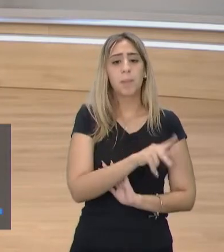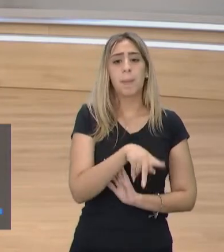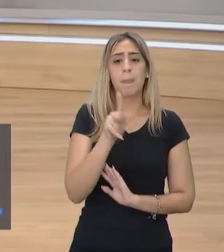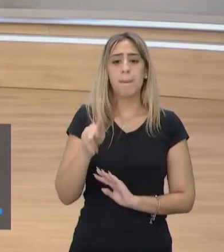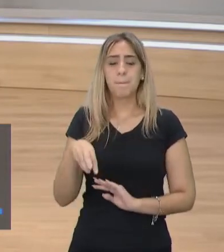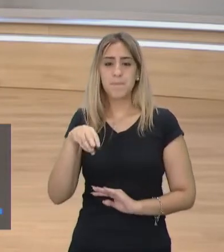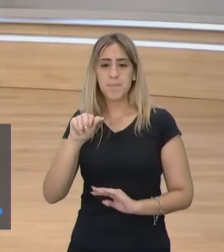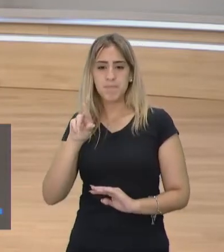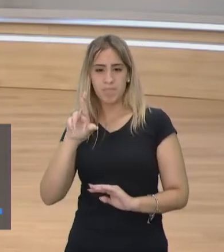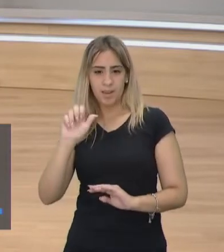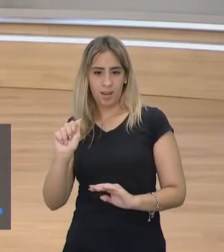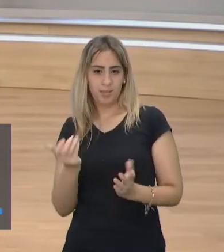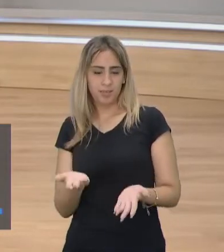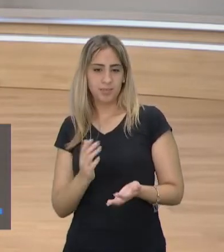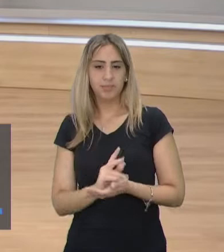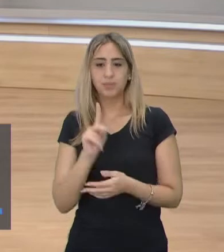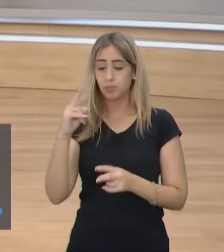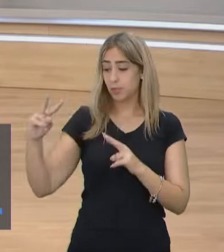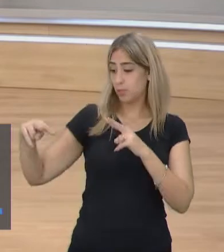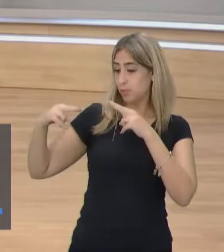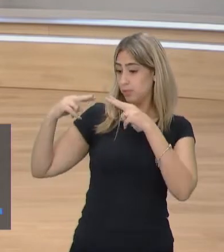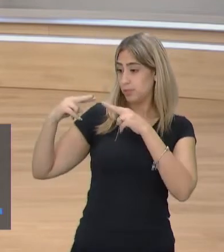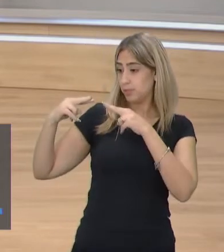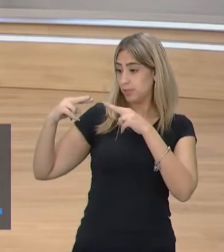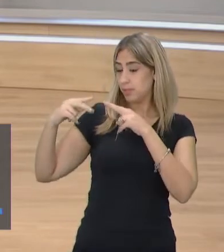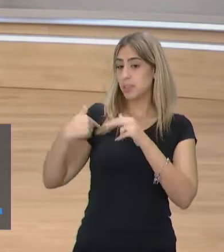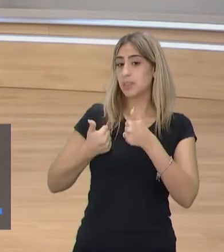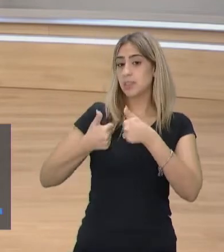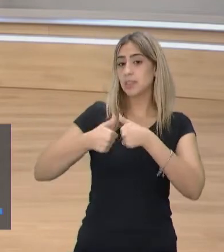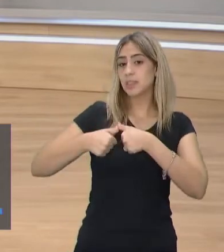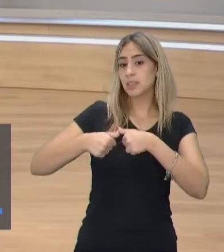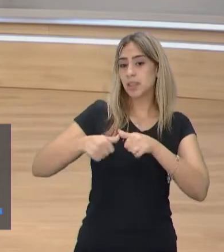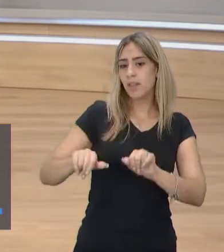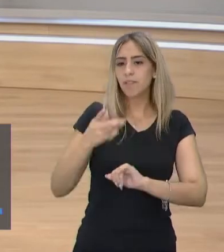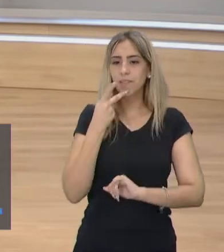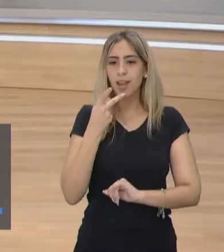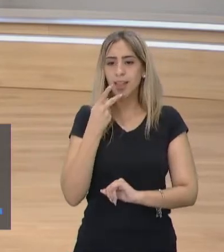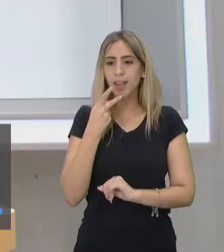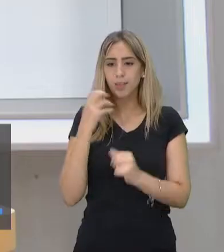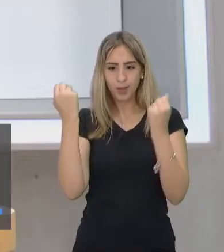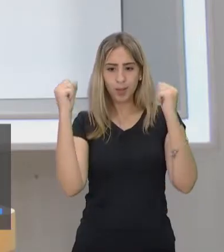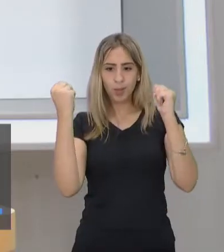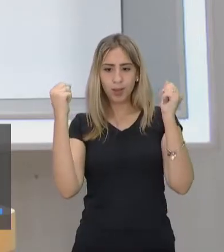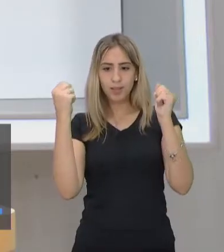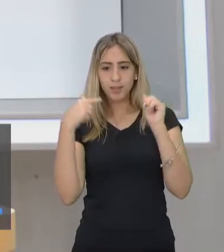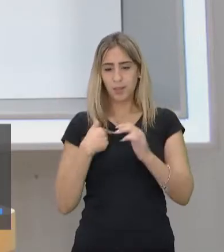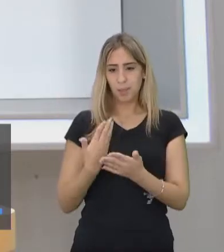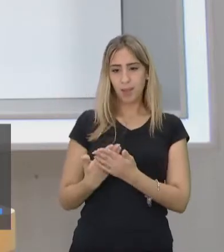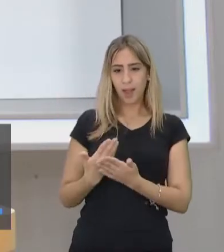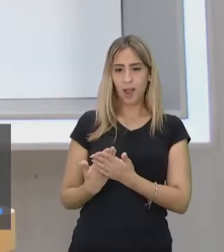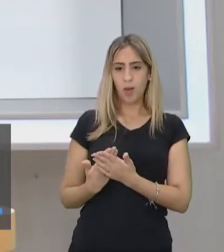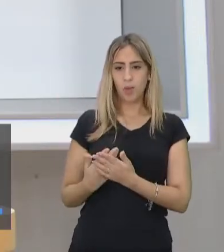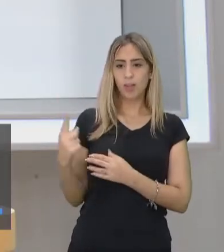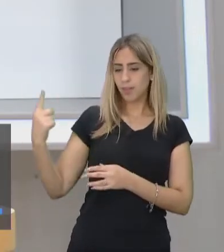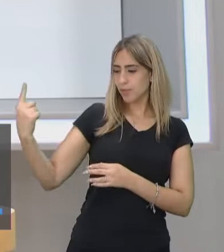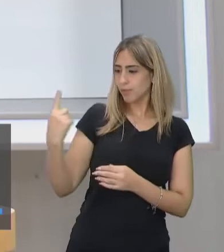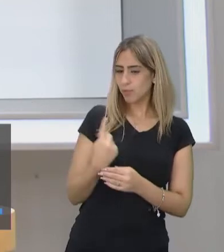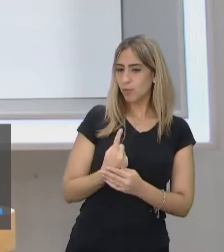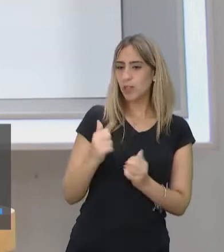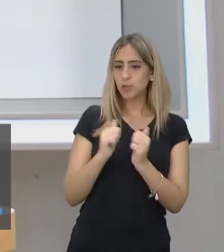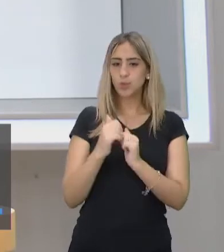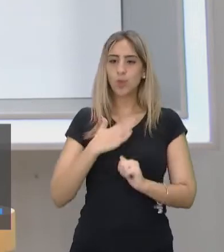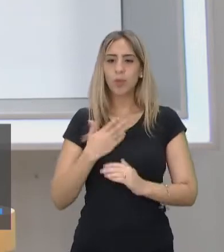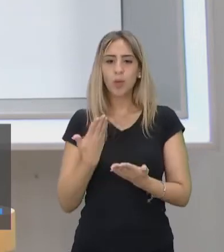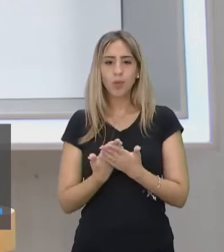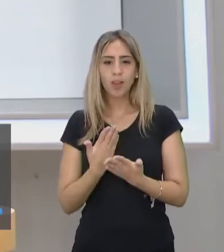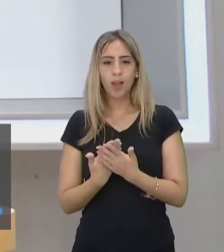bem Mara. Assim, não é, Tony? Foi. Você olhou para mim e falou, estávamos falando de educação física lá na minha aula. Vem aqui comigo